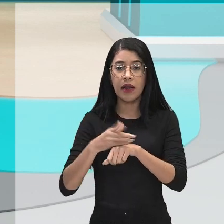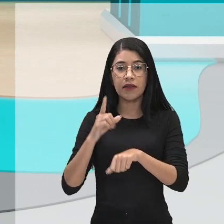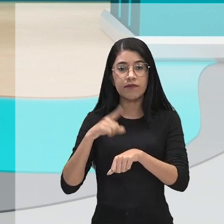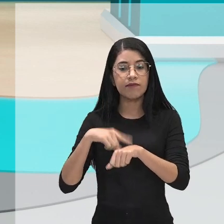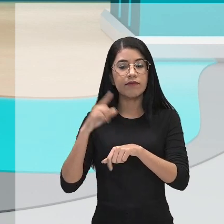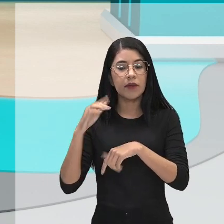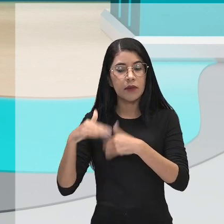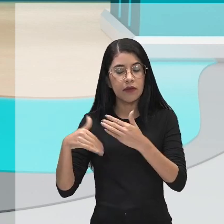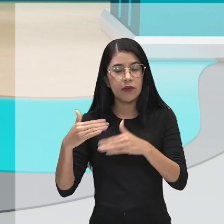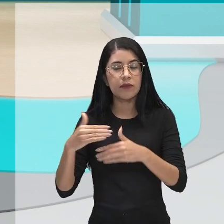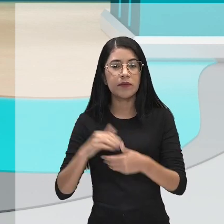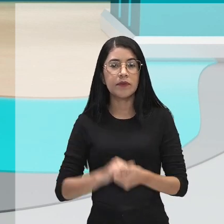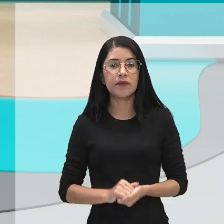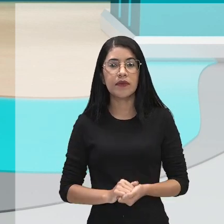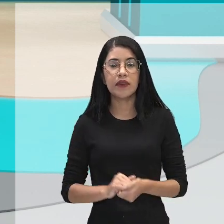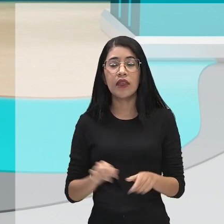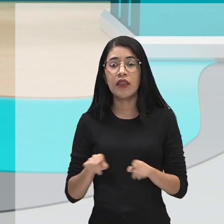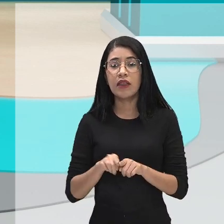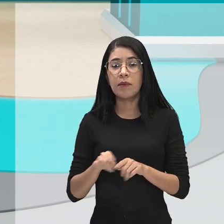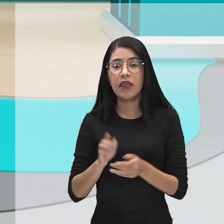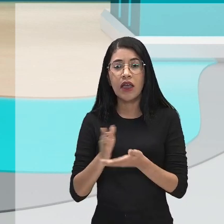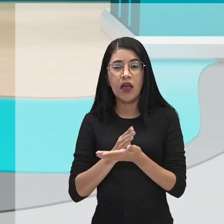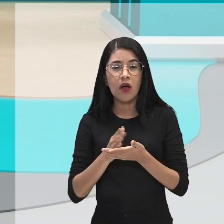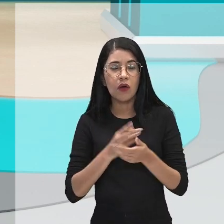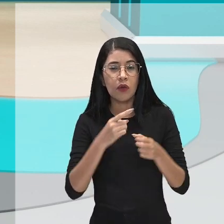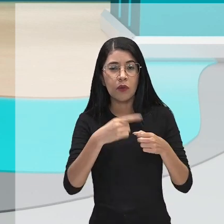pastorinhas, que alguns municípios do estado